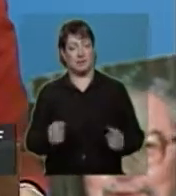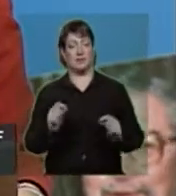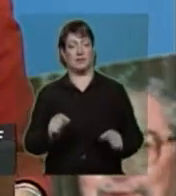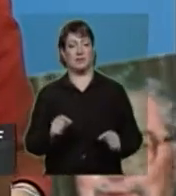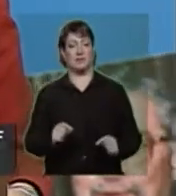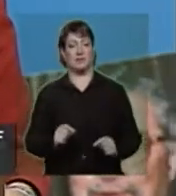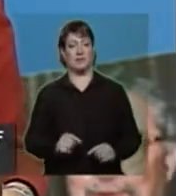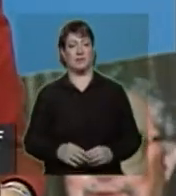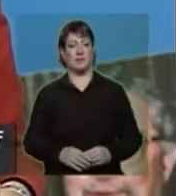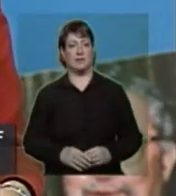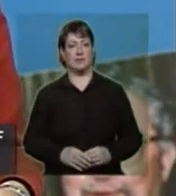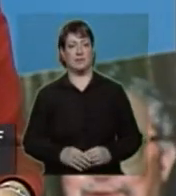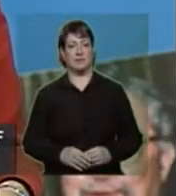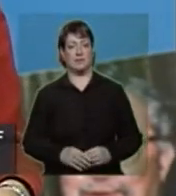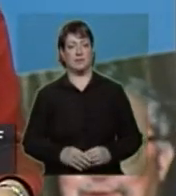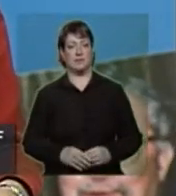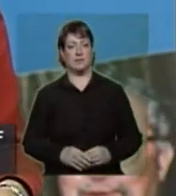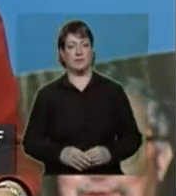essa